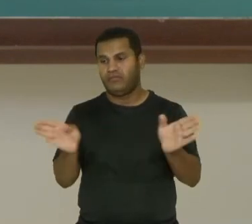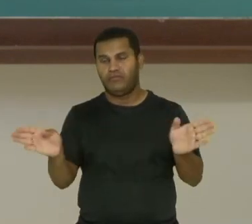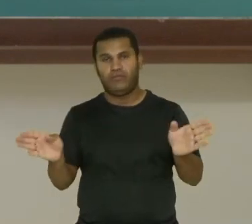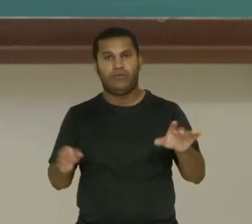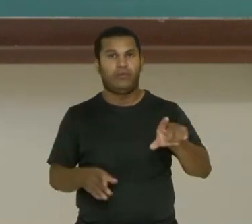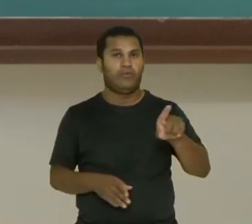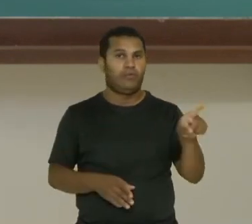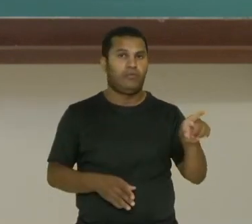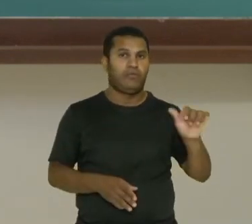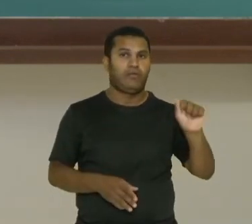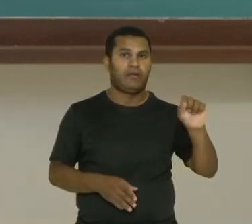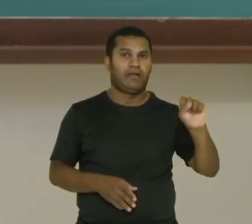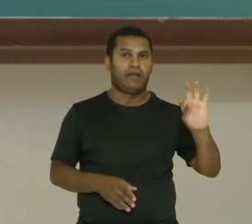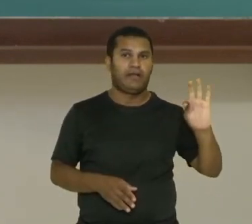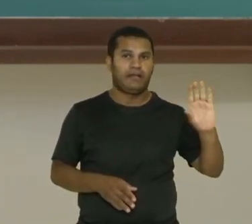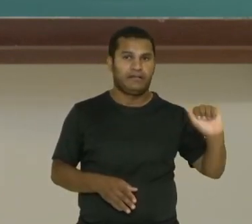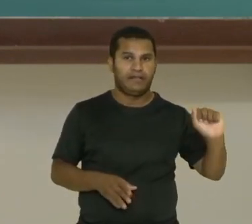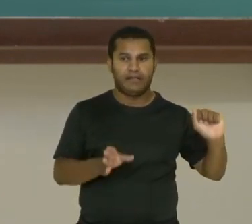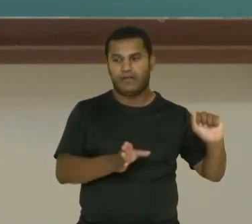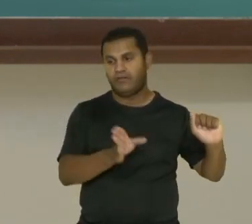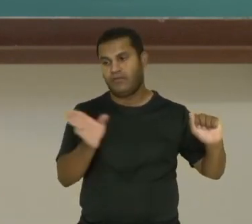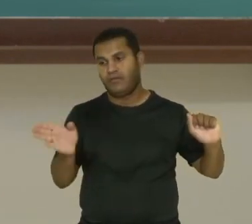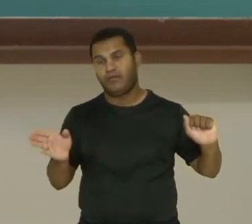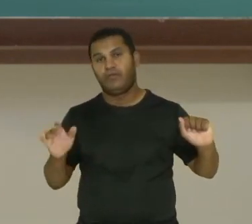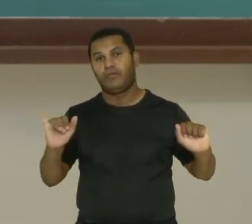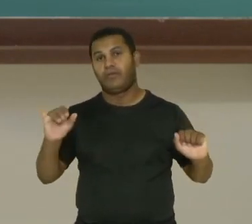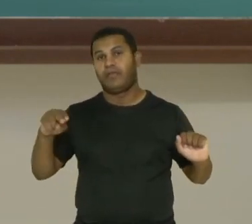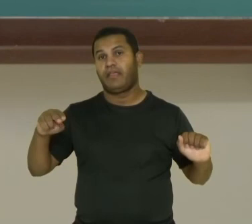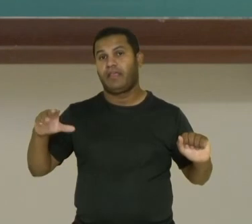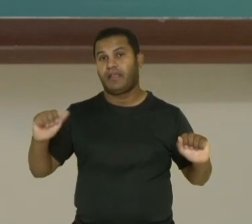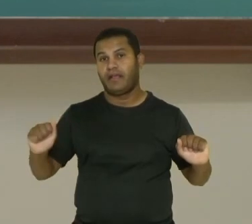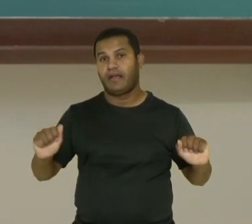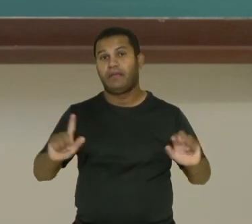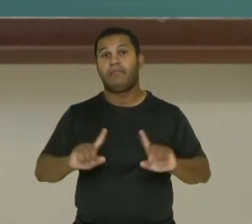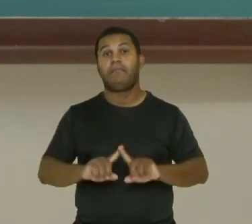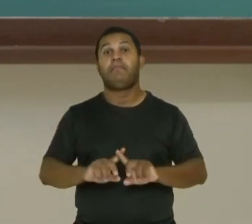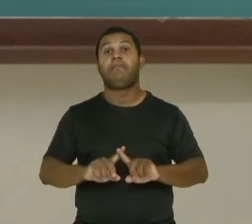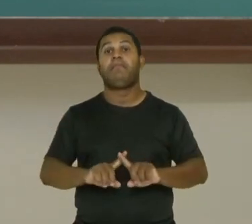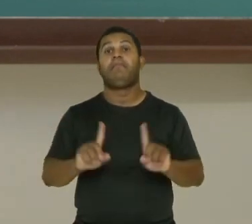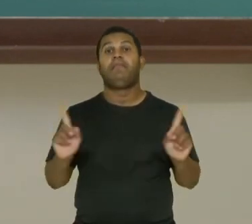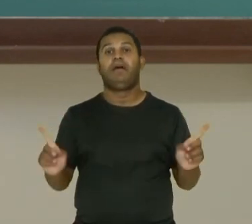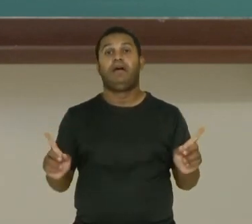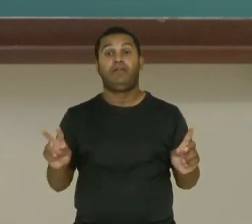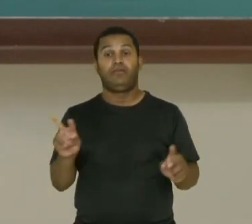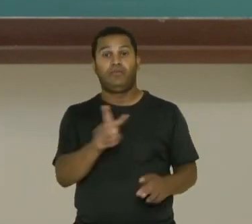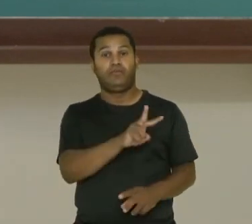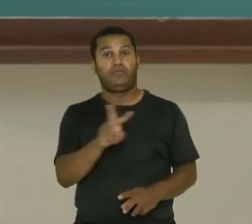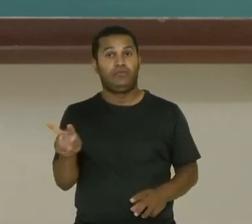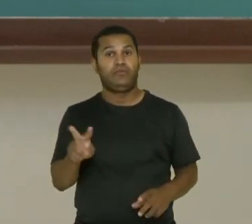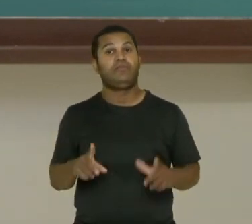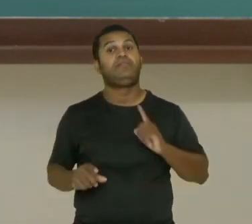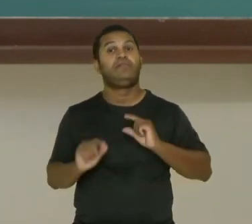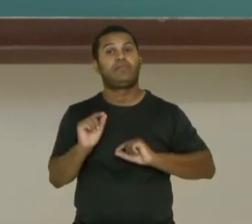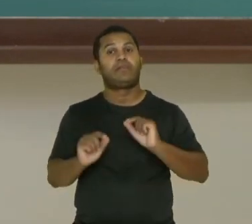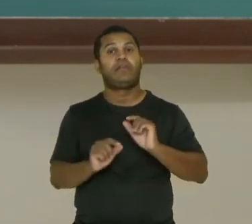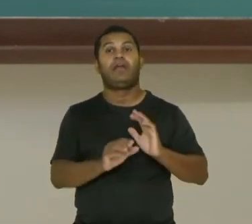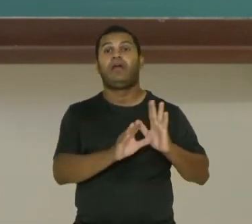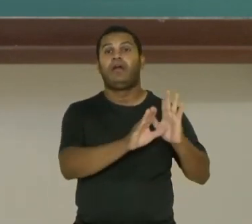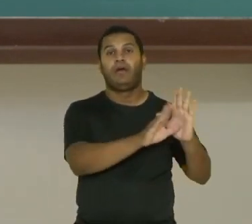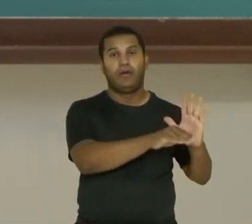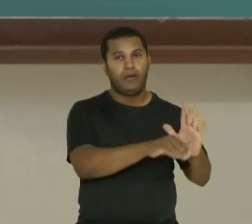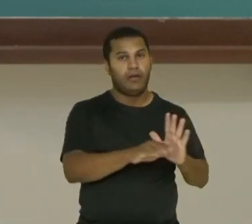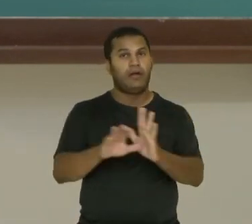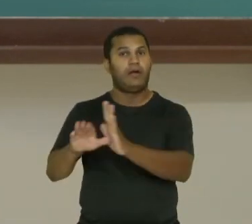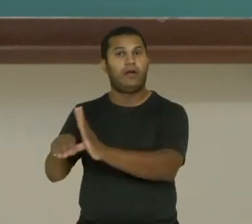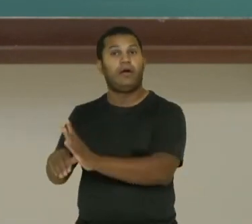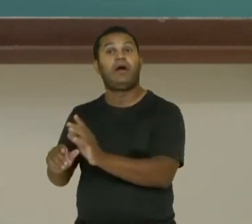metais preciosos e a mesma postura etnocêntrica, né? De destruir aquela